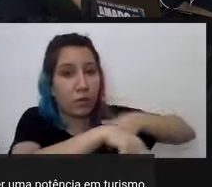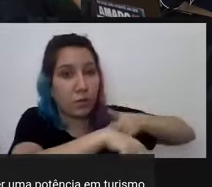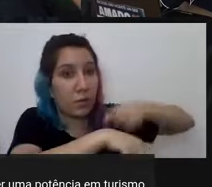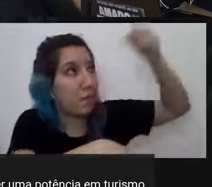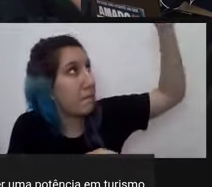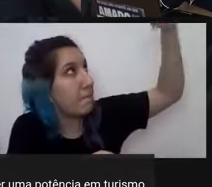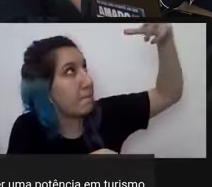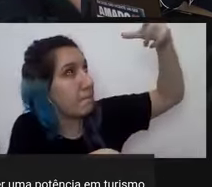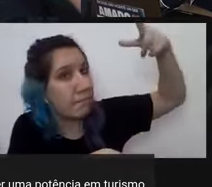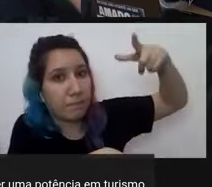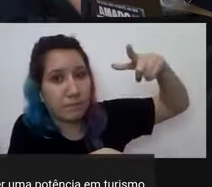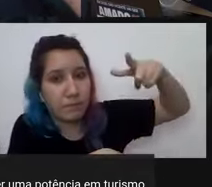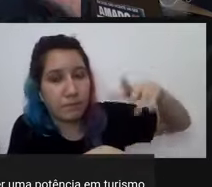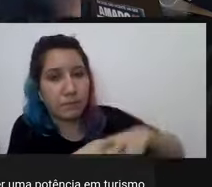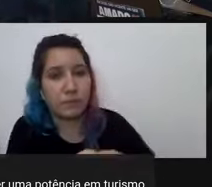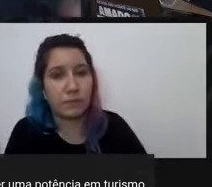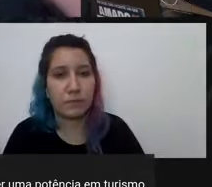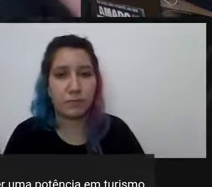um monumento